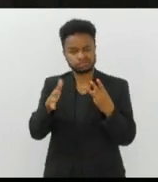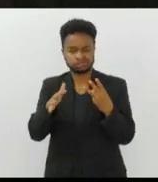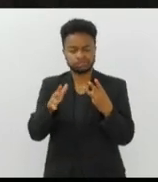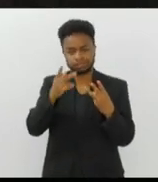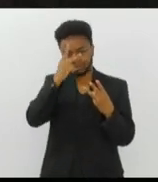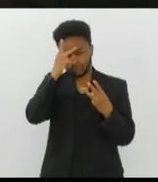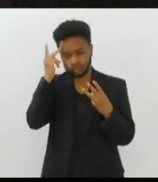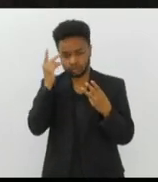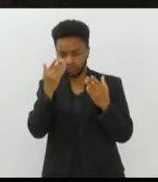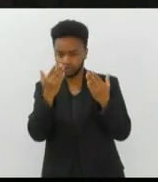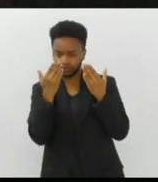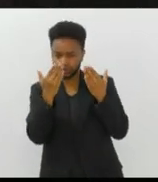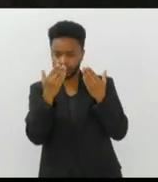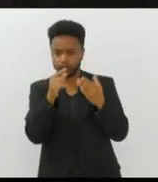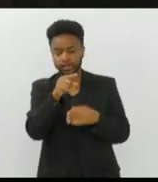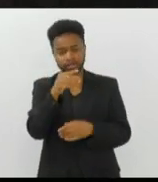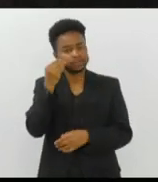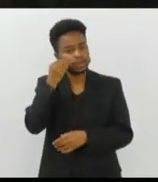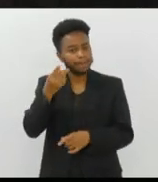avançadas,